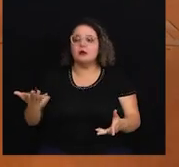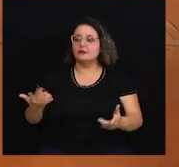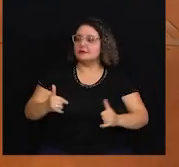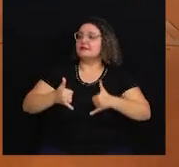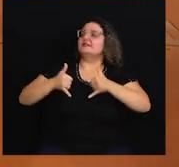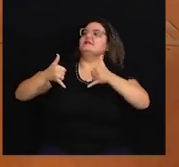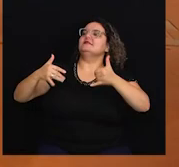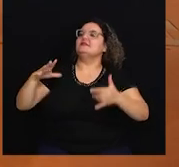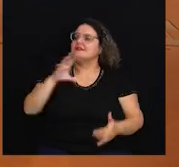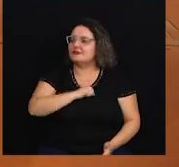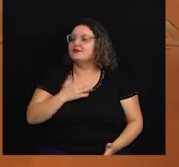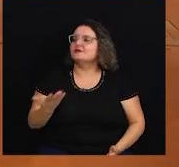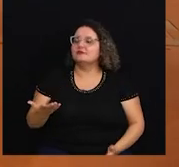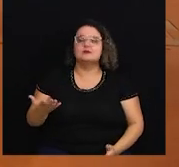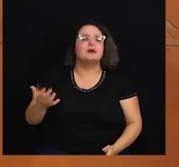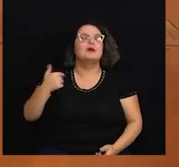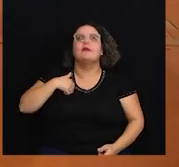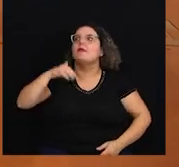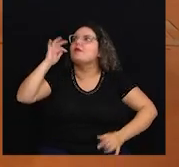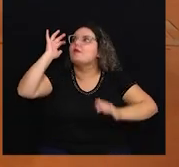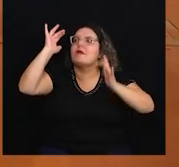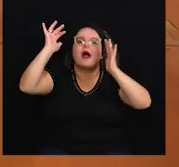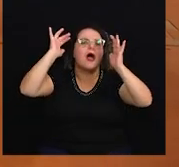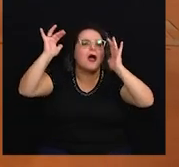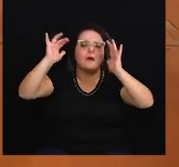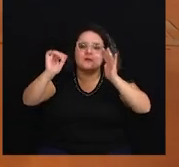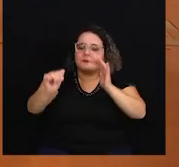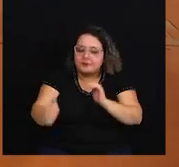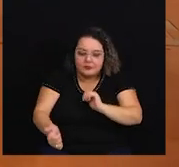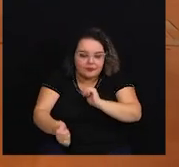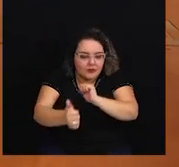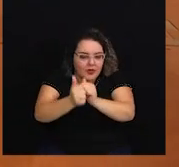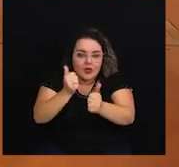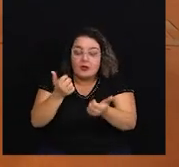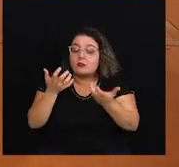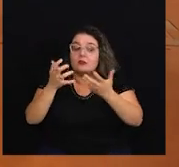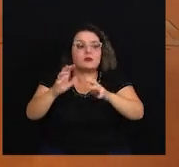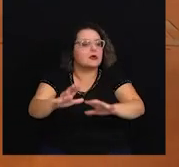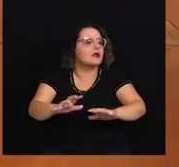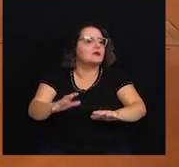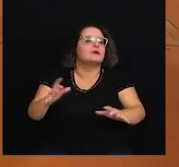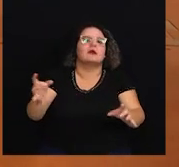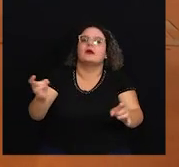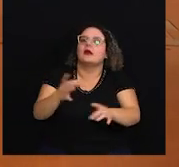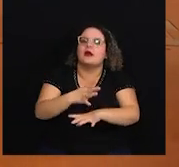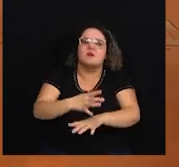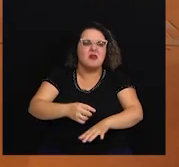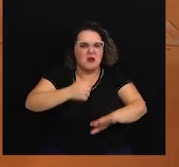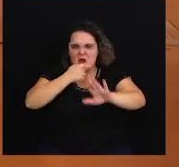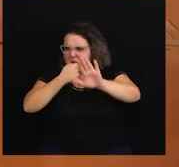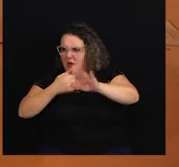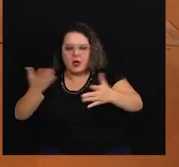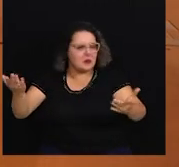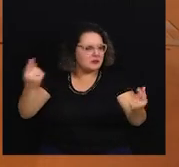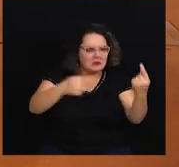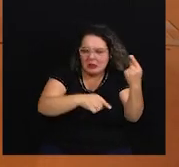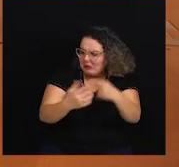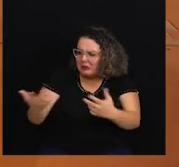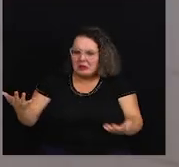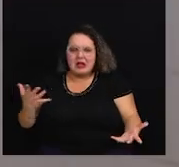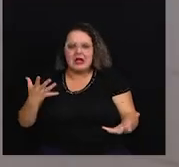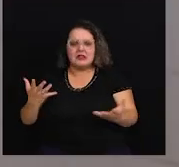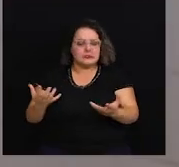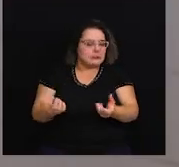que você gosta eu viajo no jogo não quero caro não quero ficar um bom se encontram falando importa aqui no bairro o